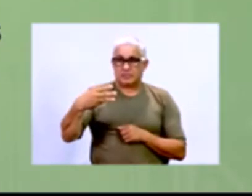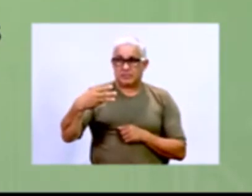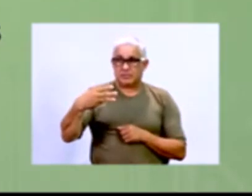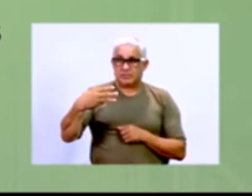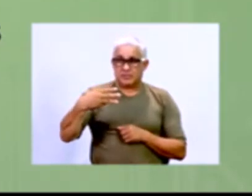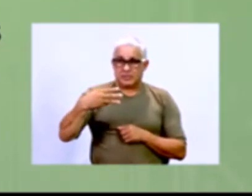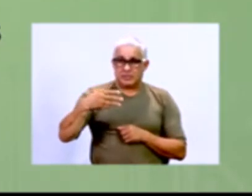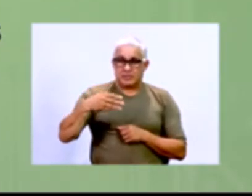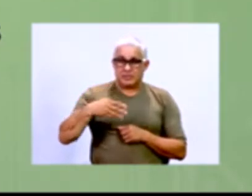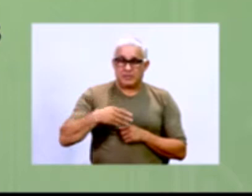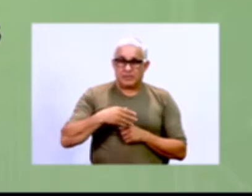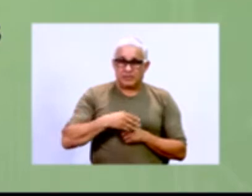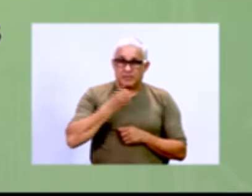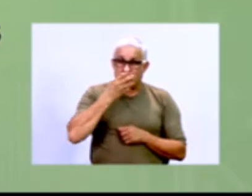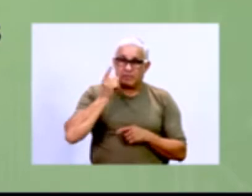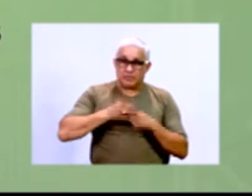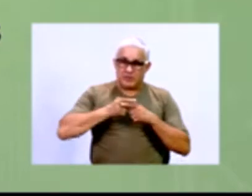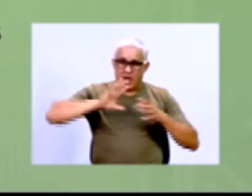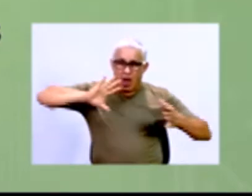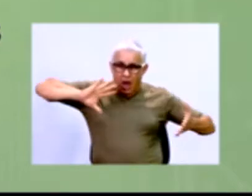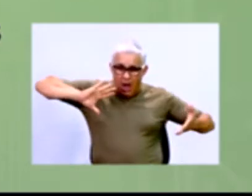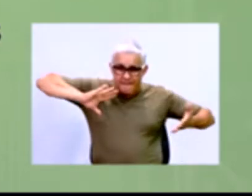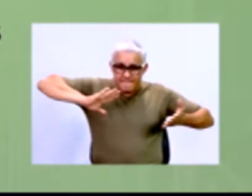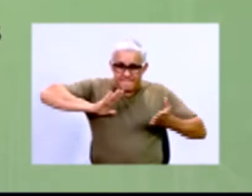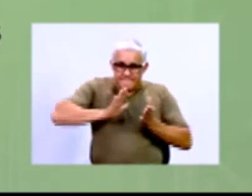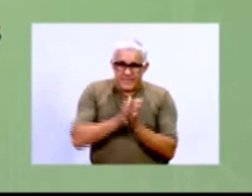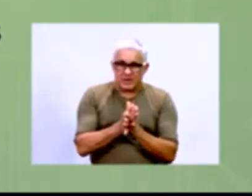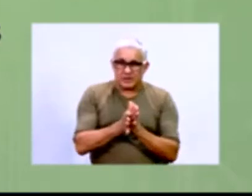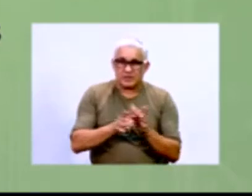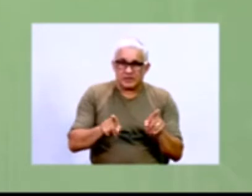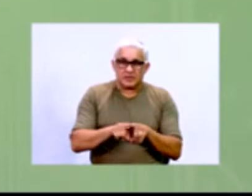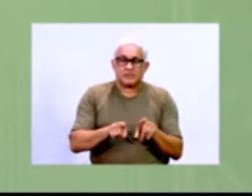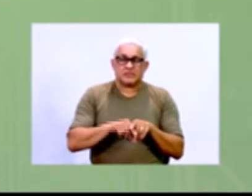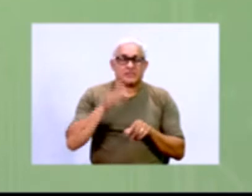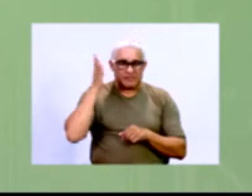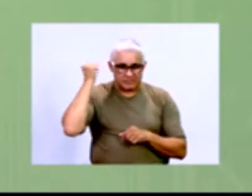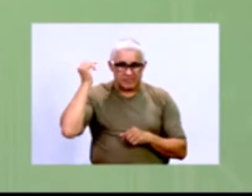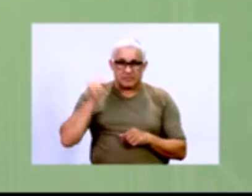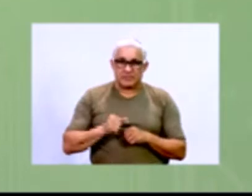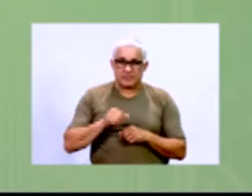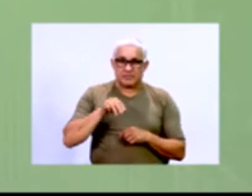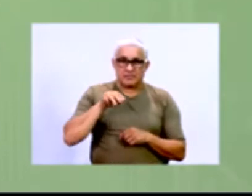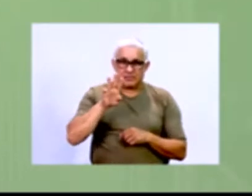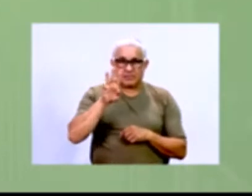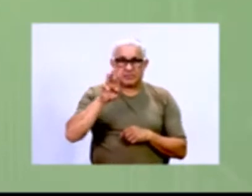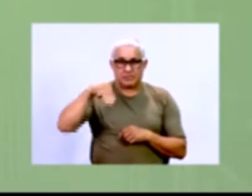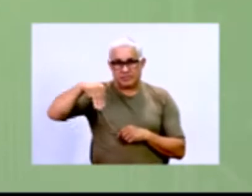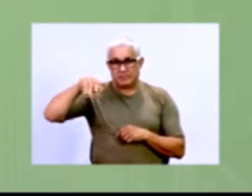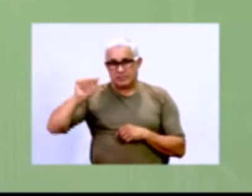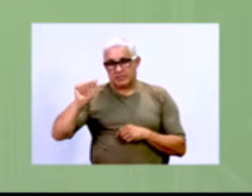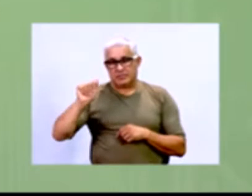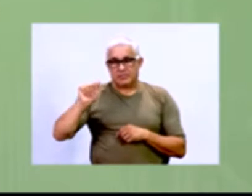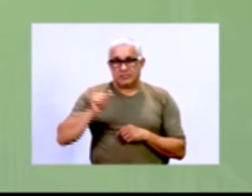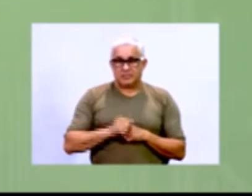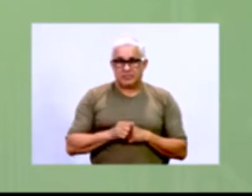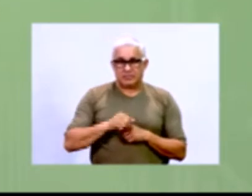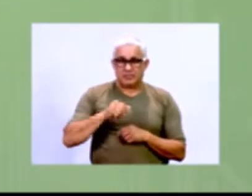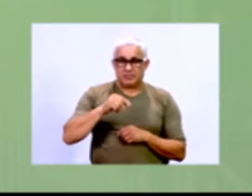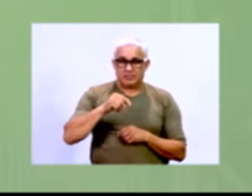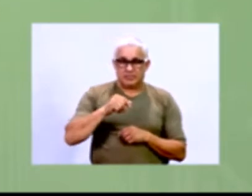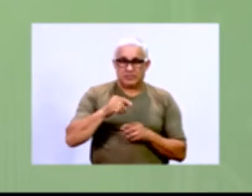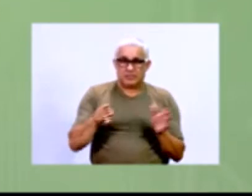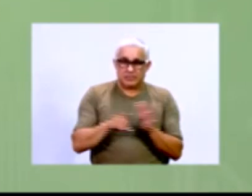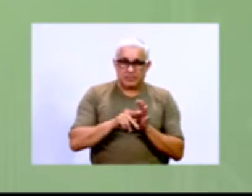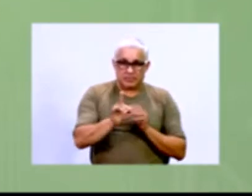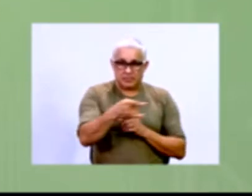comprime maior o áudio e ele é o mais popular. O WMA é o padrão